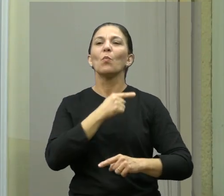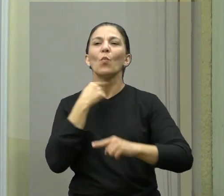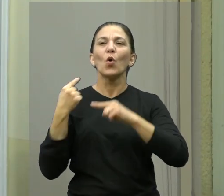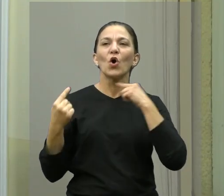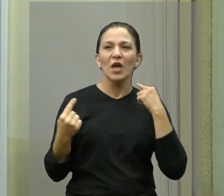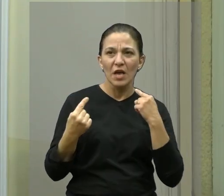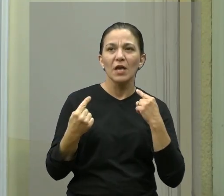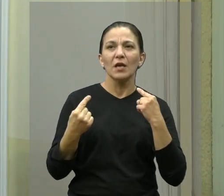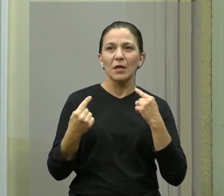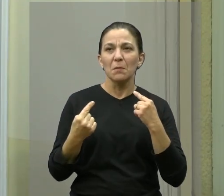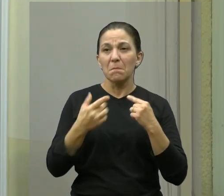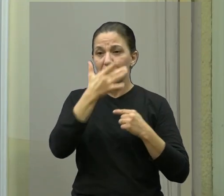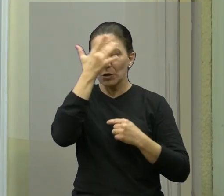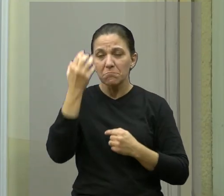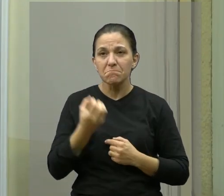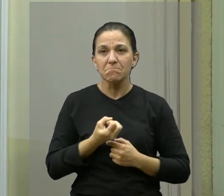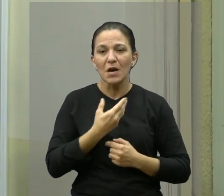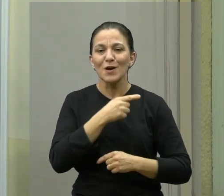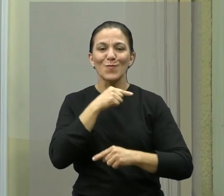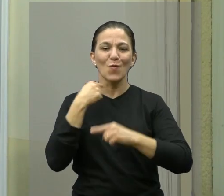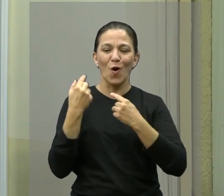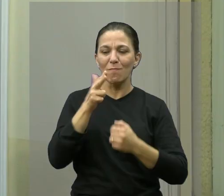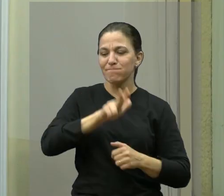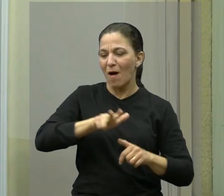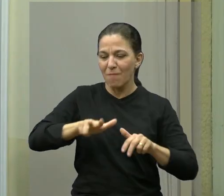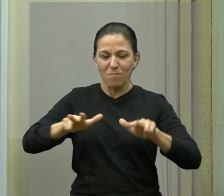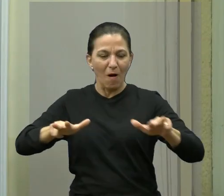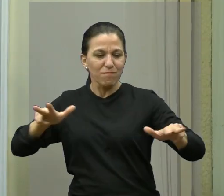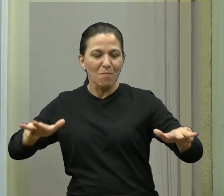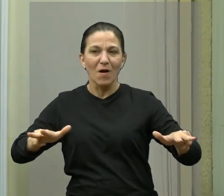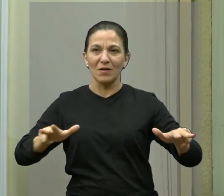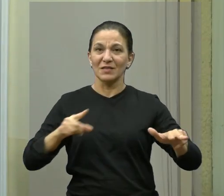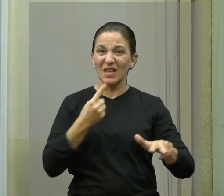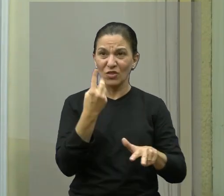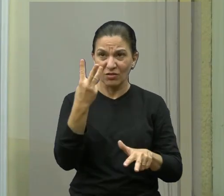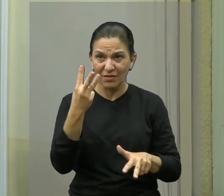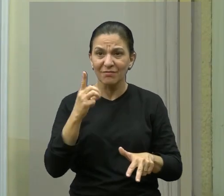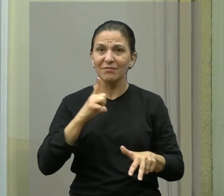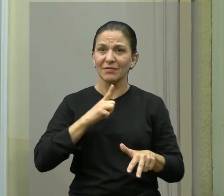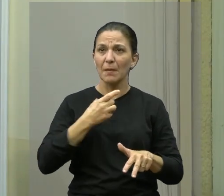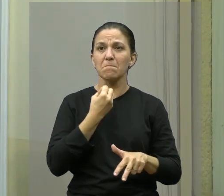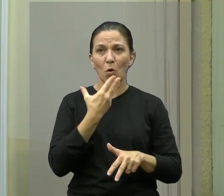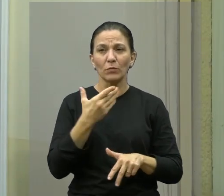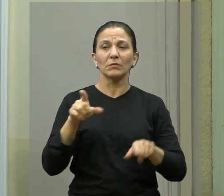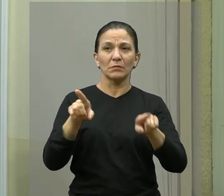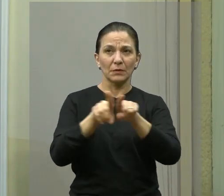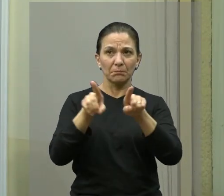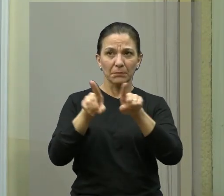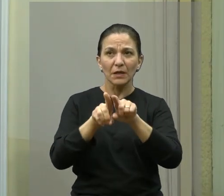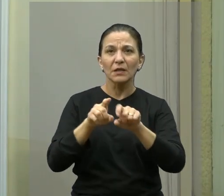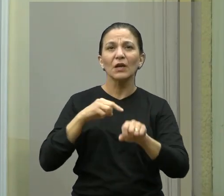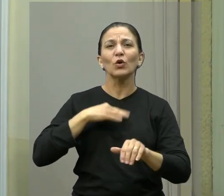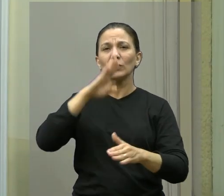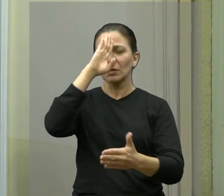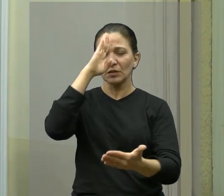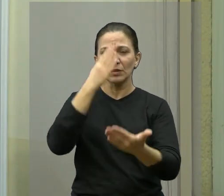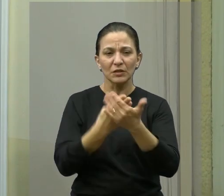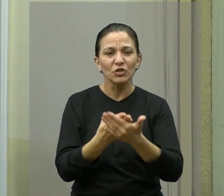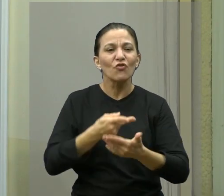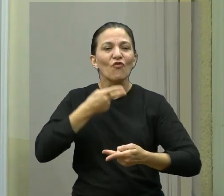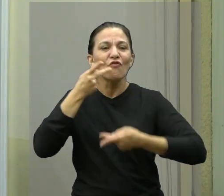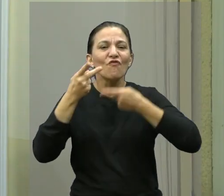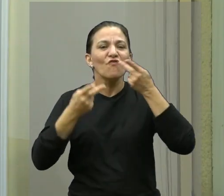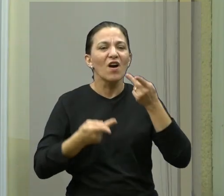para justificar uma ação dessa? Se um dos seus estivesse lá, eu tenho certeza que não seriam as